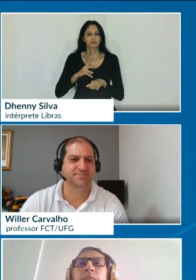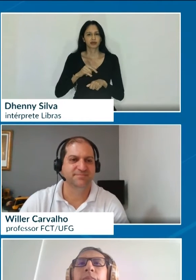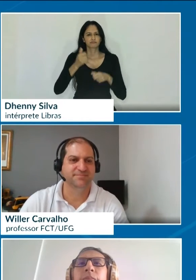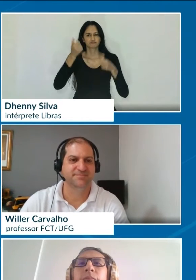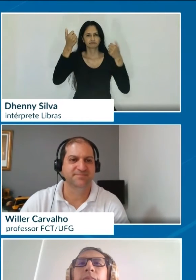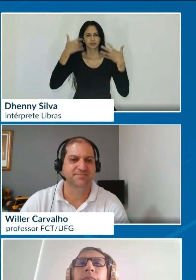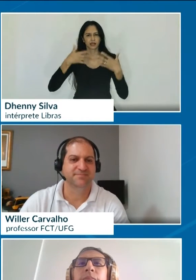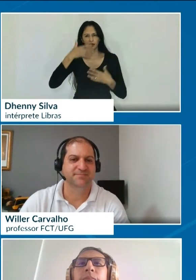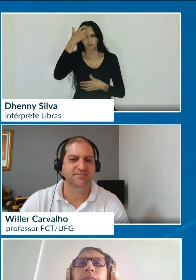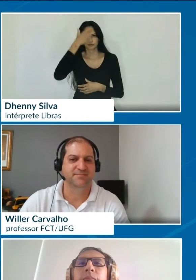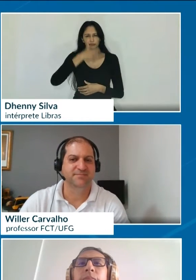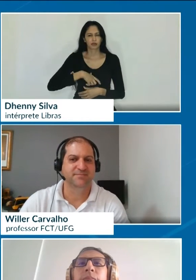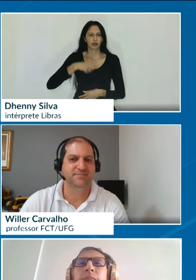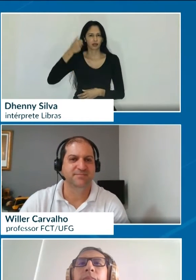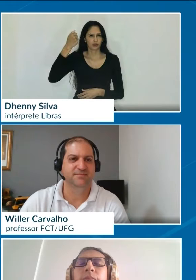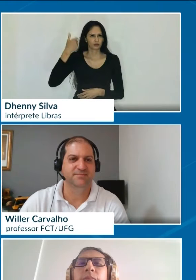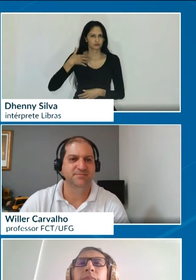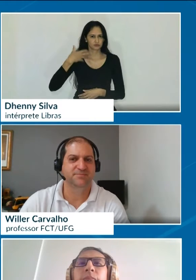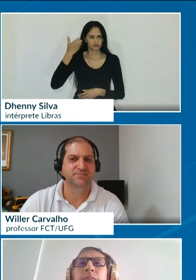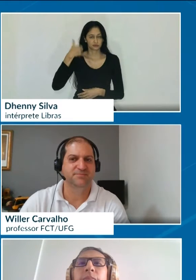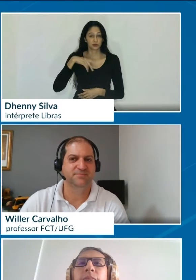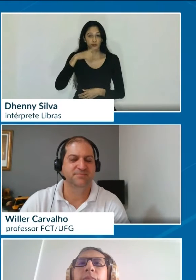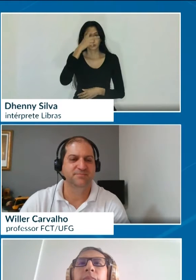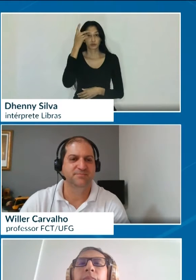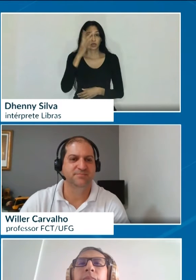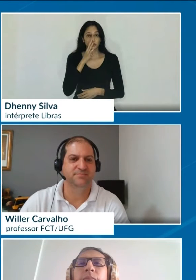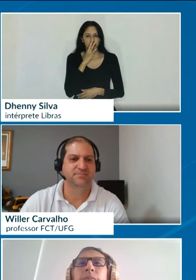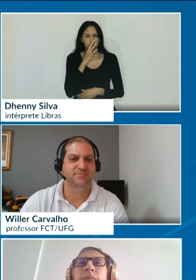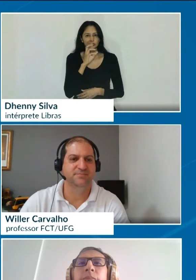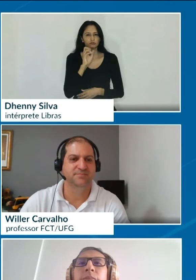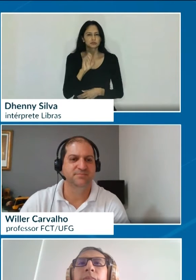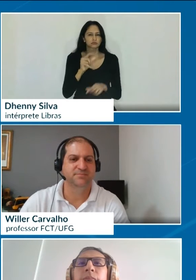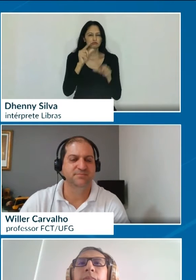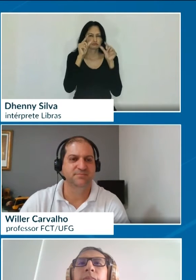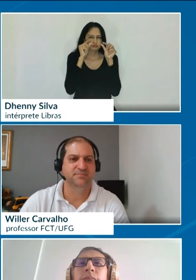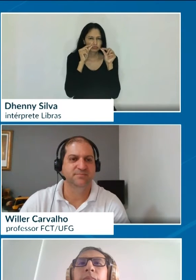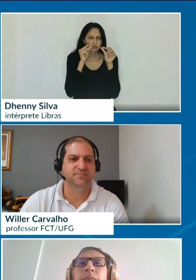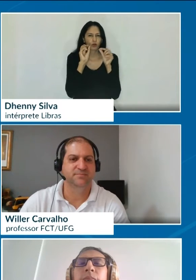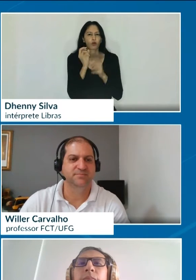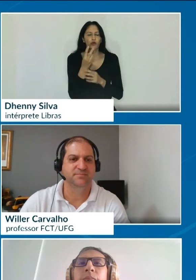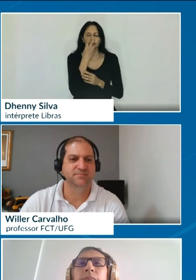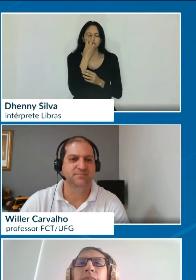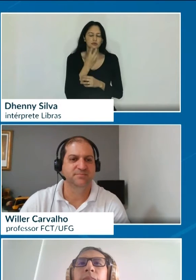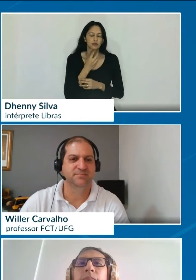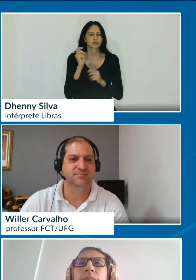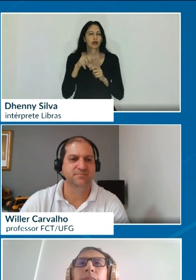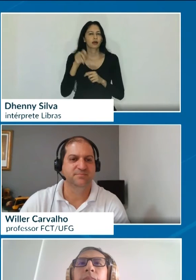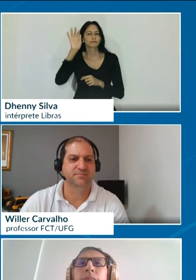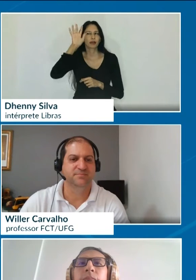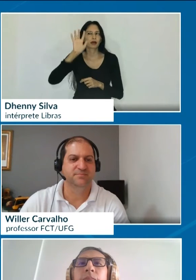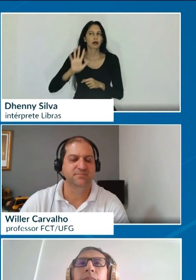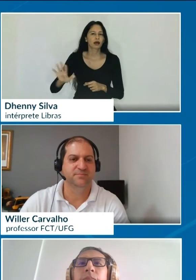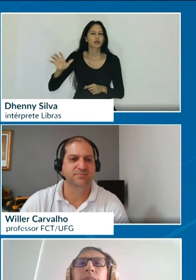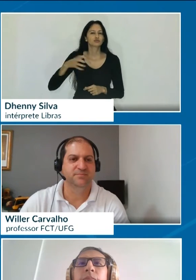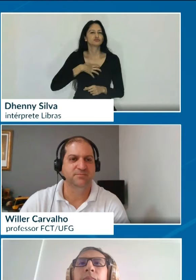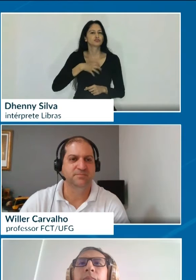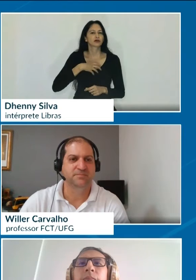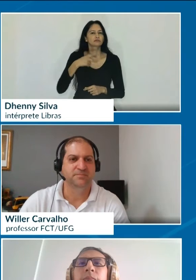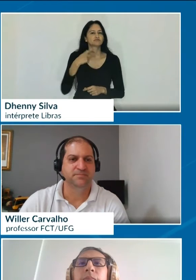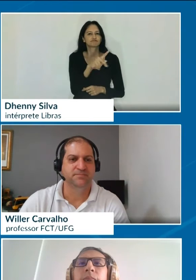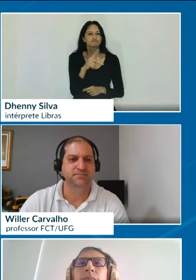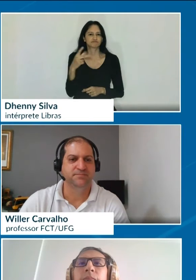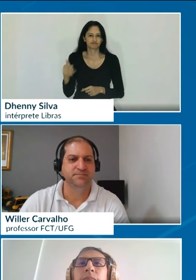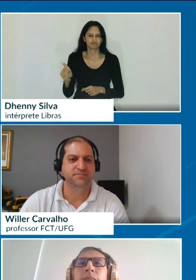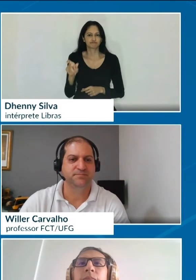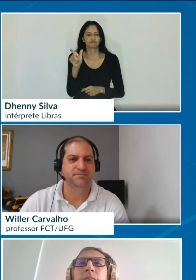para que os nossos telespectadores que têm baixa visão ou são deficientes visuais consigam imaginar ou visualizar